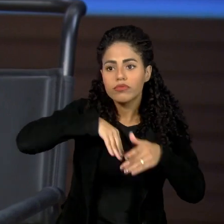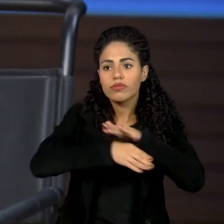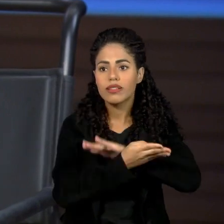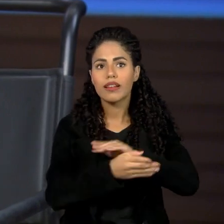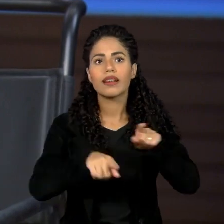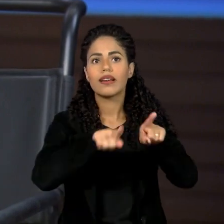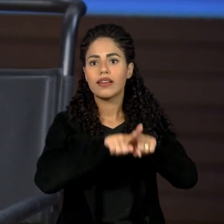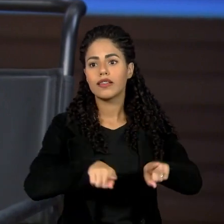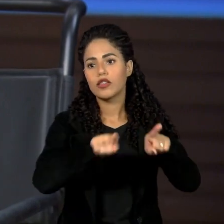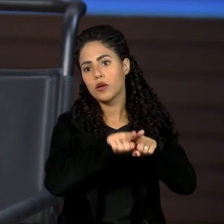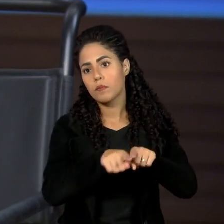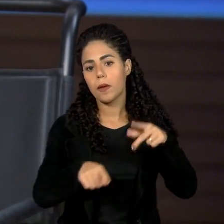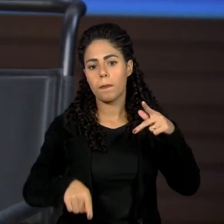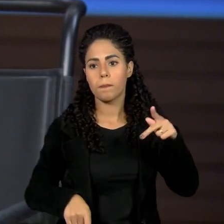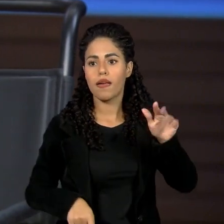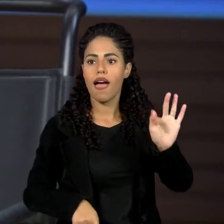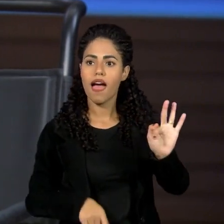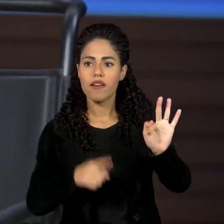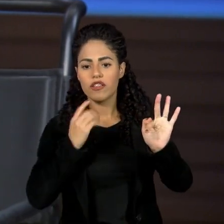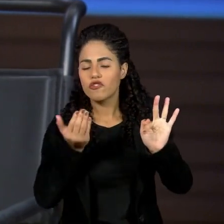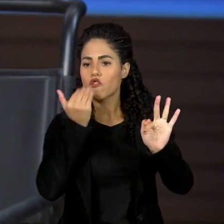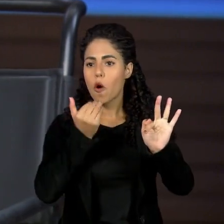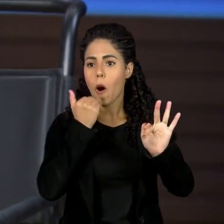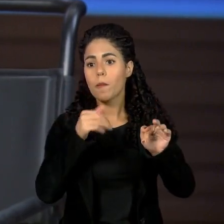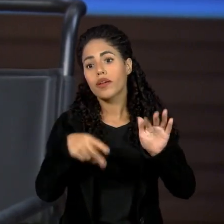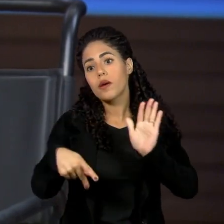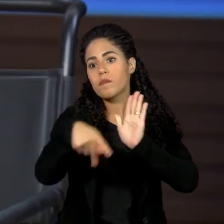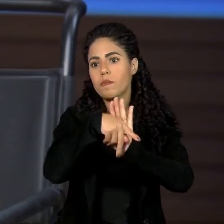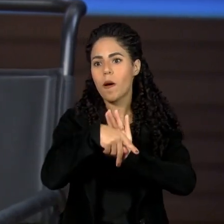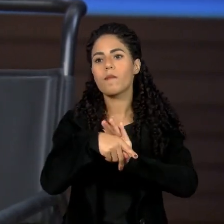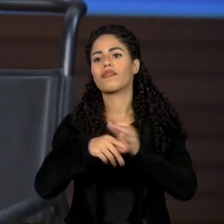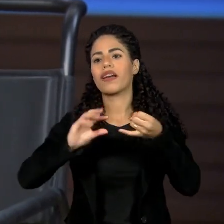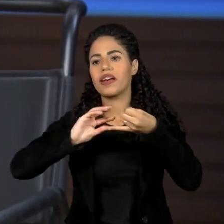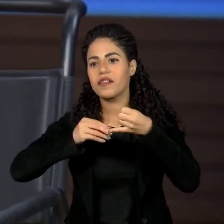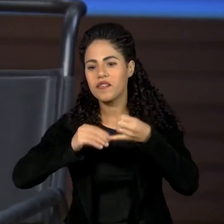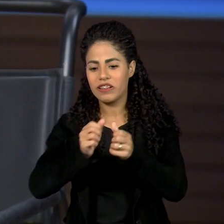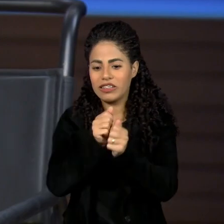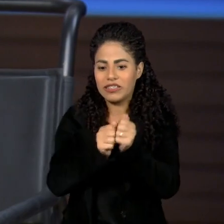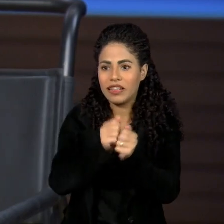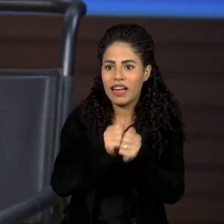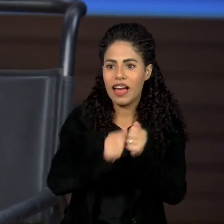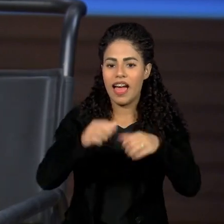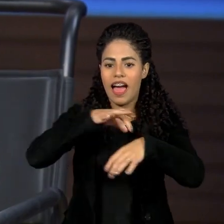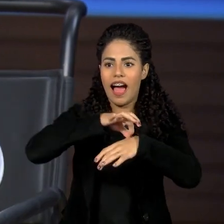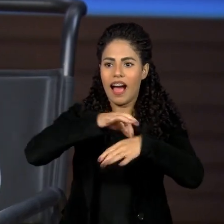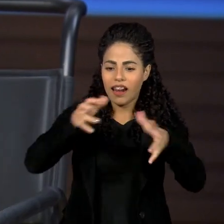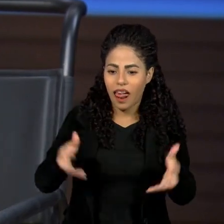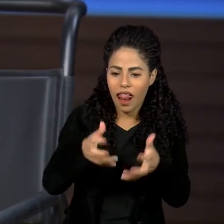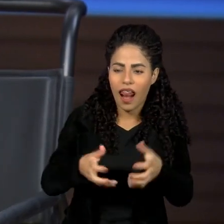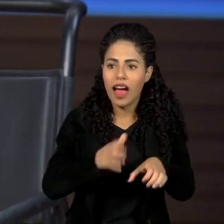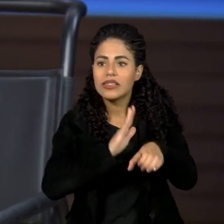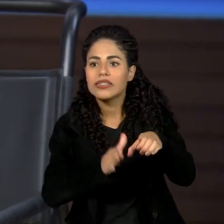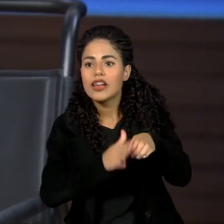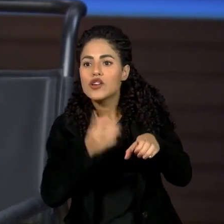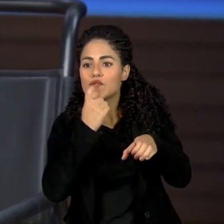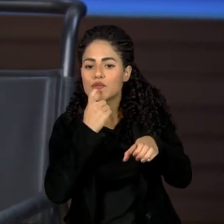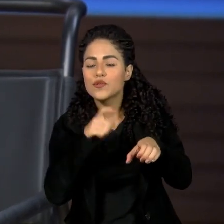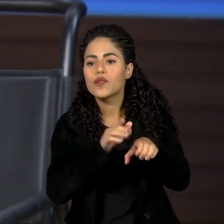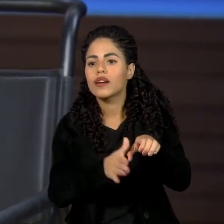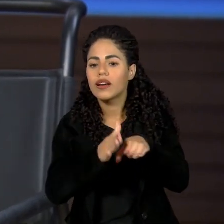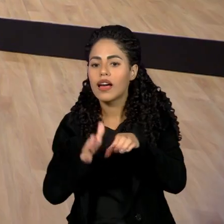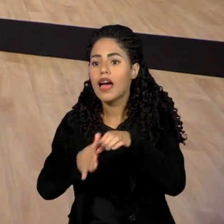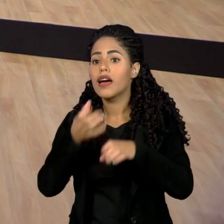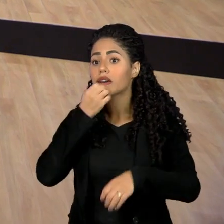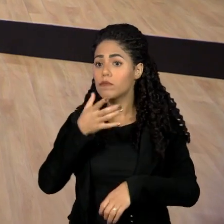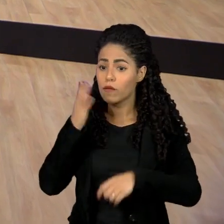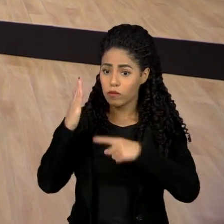é um prato da instituição brasileira, arroz, feijão, proteína, alface, tomate, que vão também dizer quem